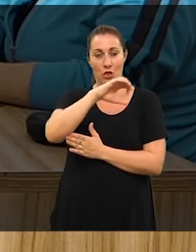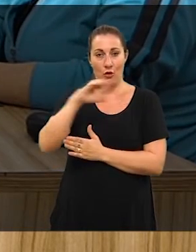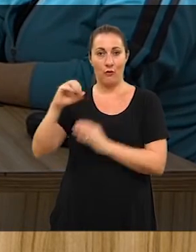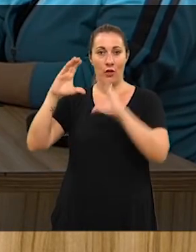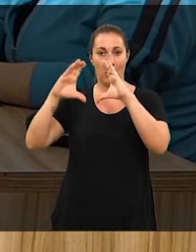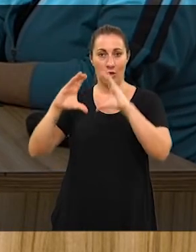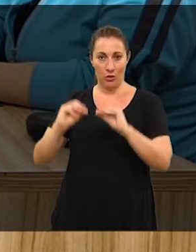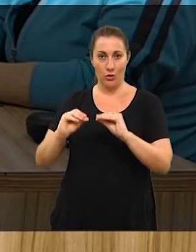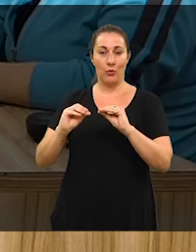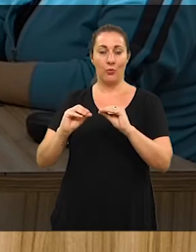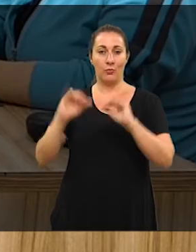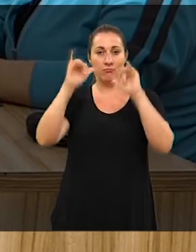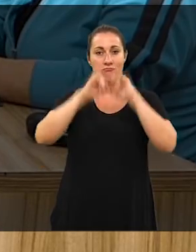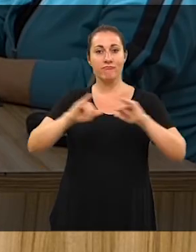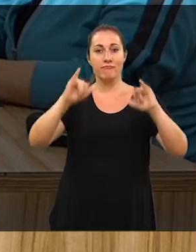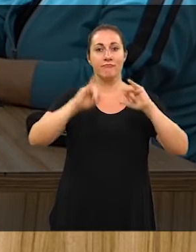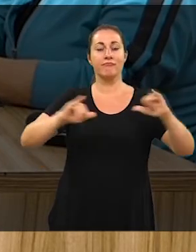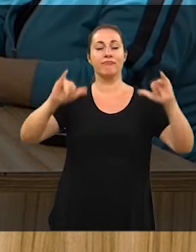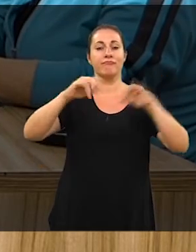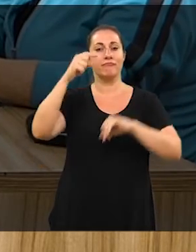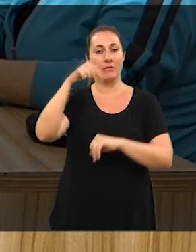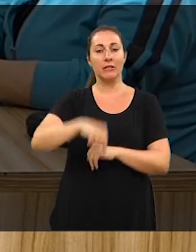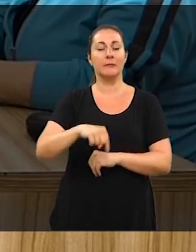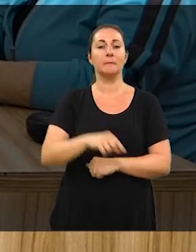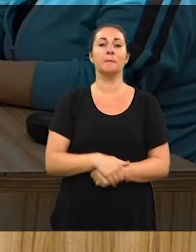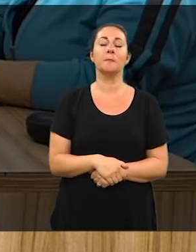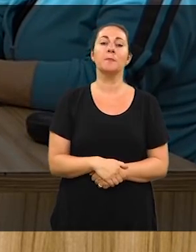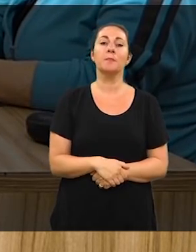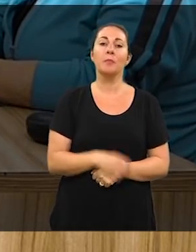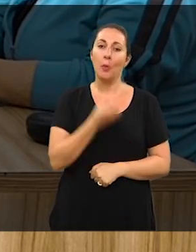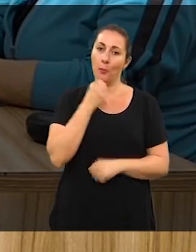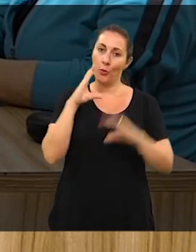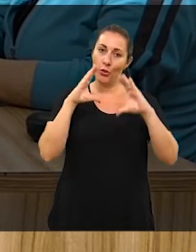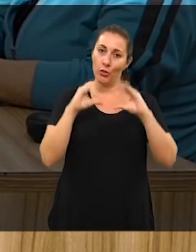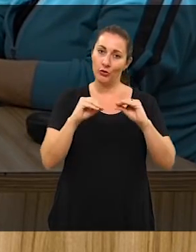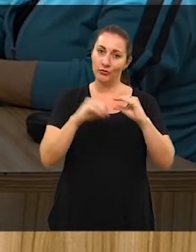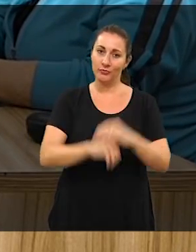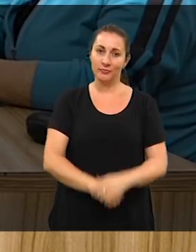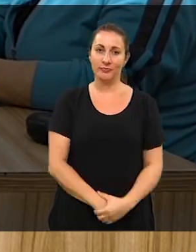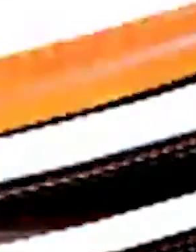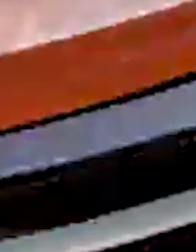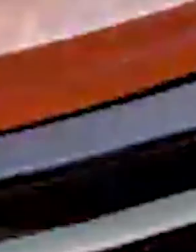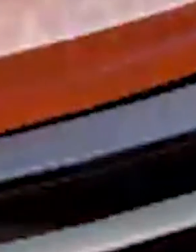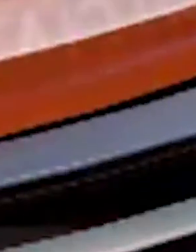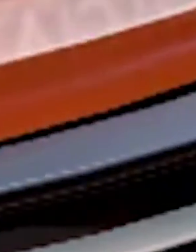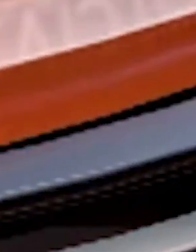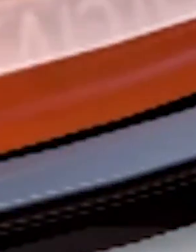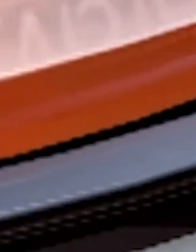9 horas da noite, que começa a programação aqui da TV Câmara de Erechim. Uma boa noite!